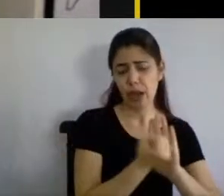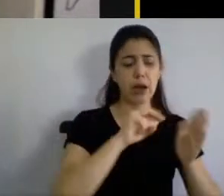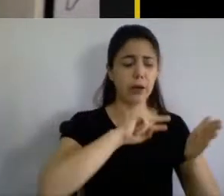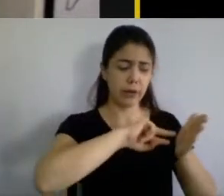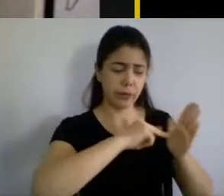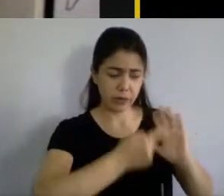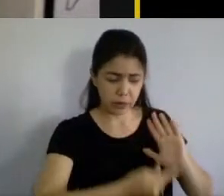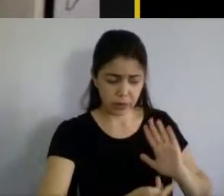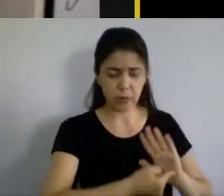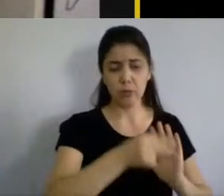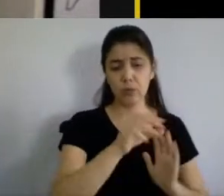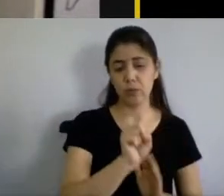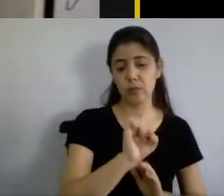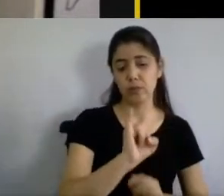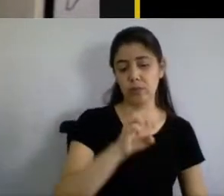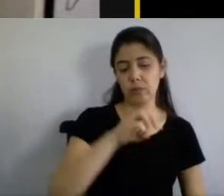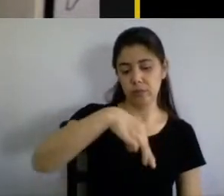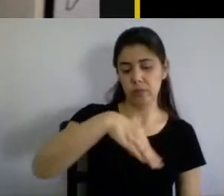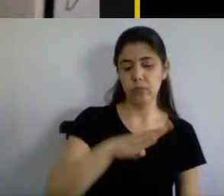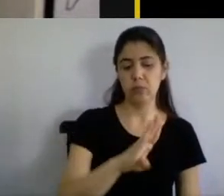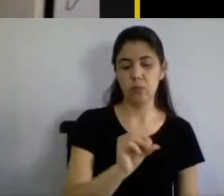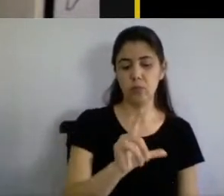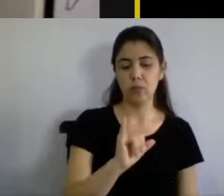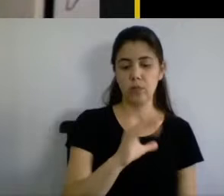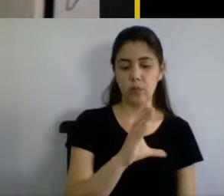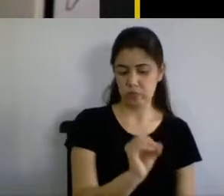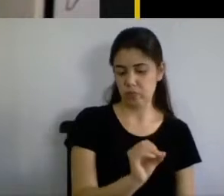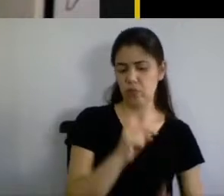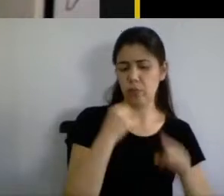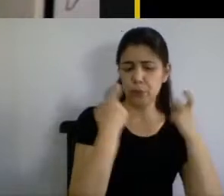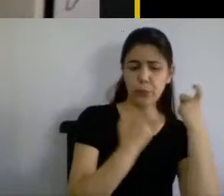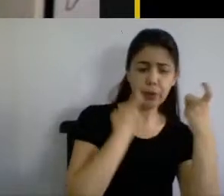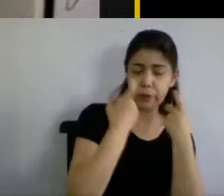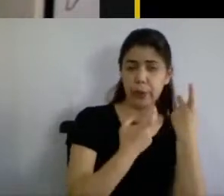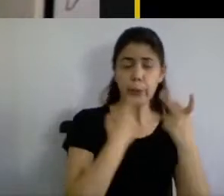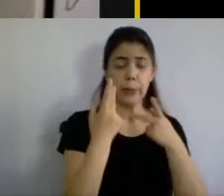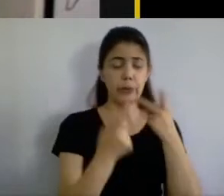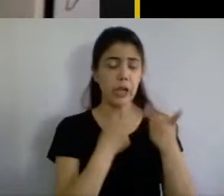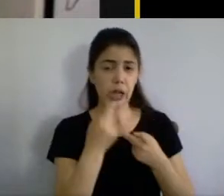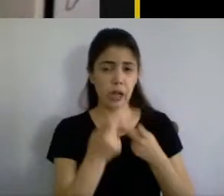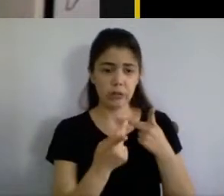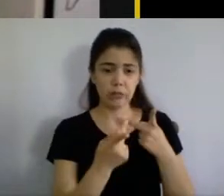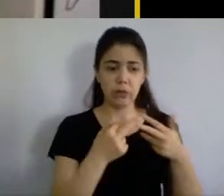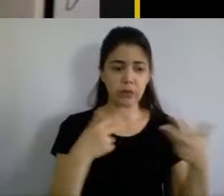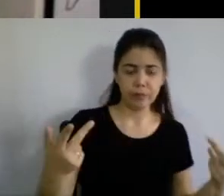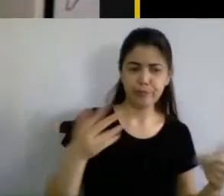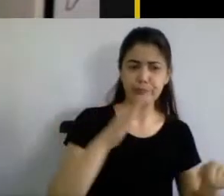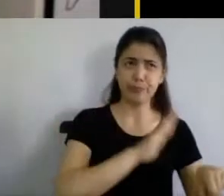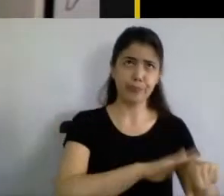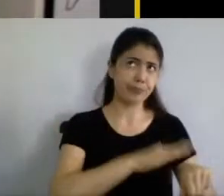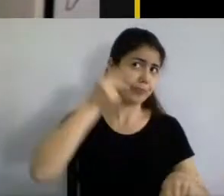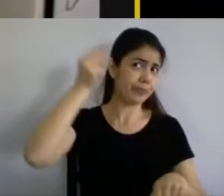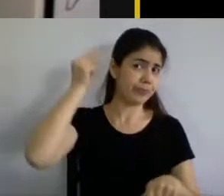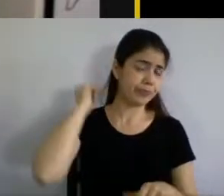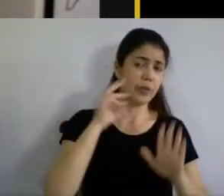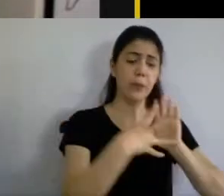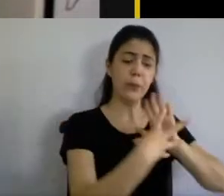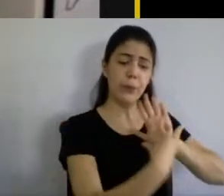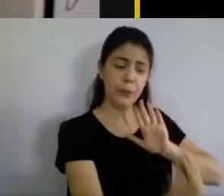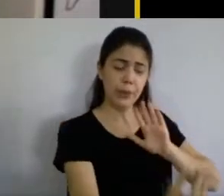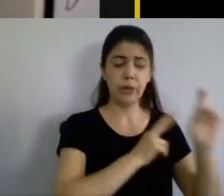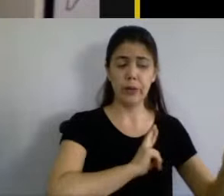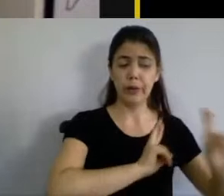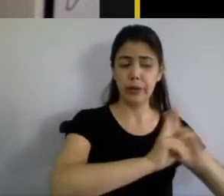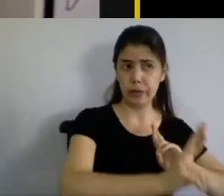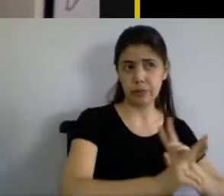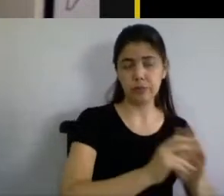fala de estilos de época, períodos artísticos, modelos retóricos, a gente diferencia o